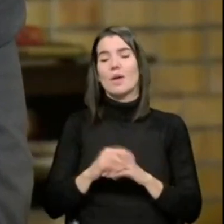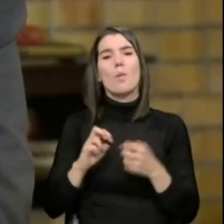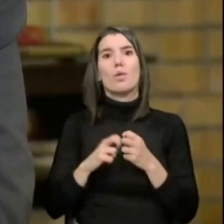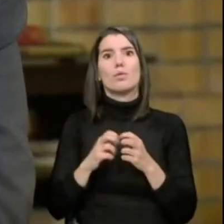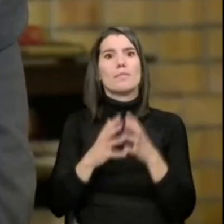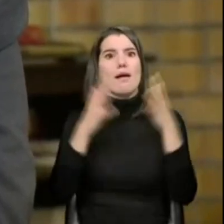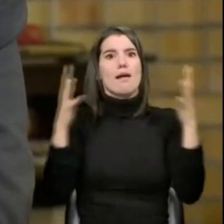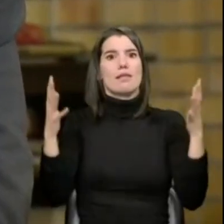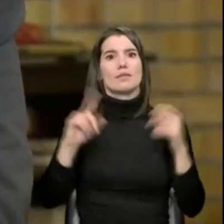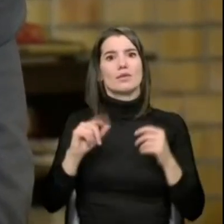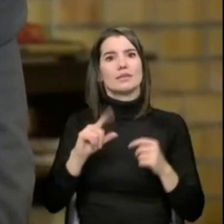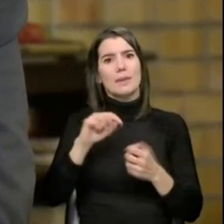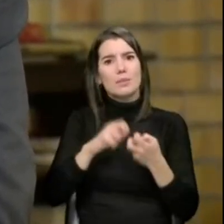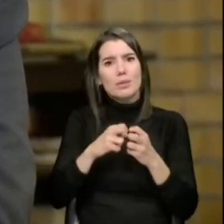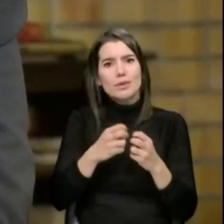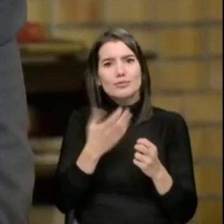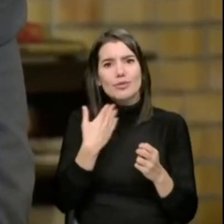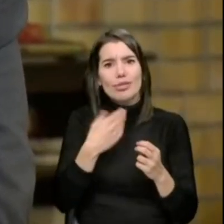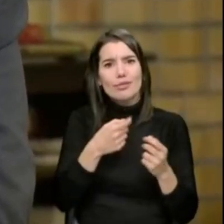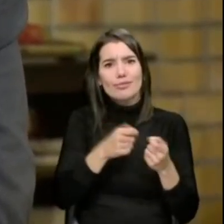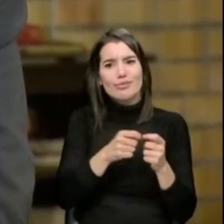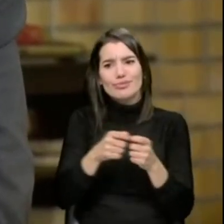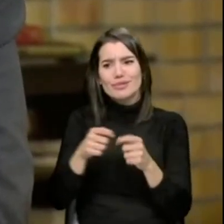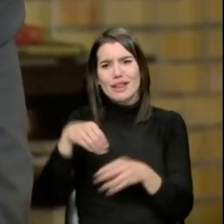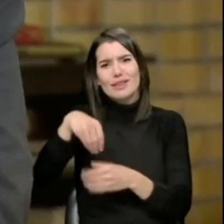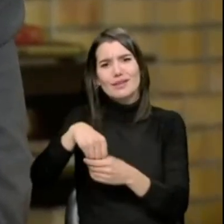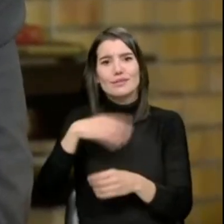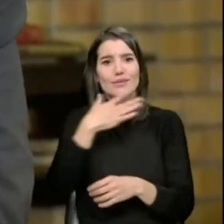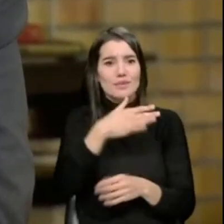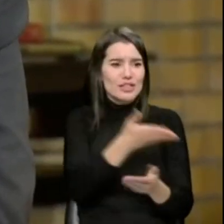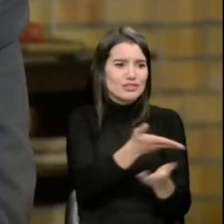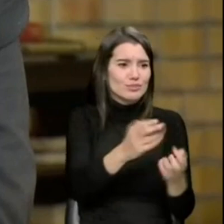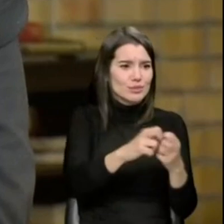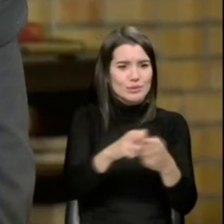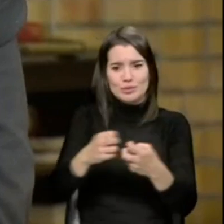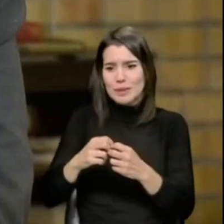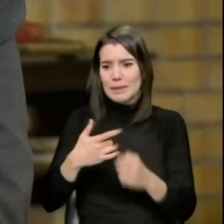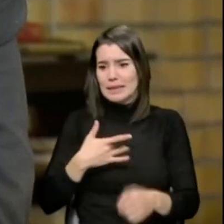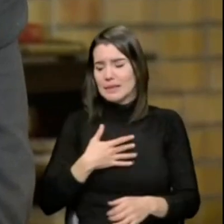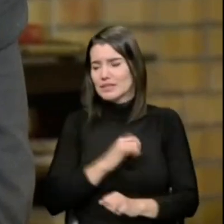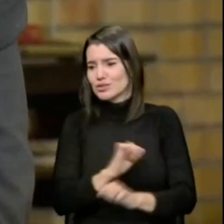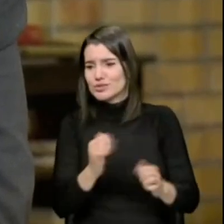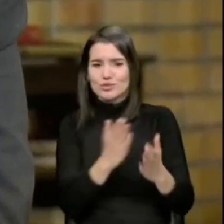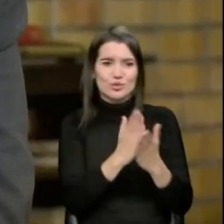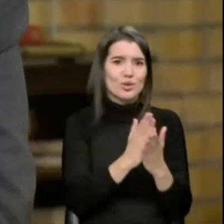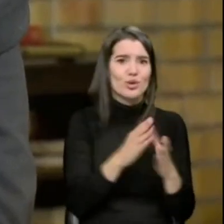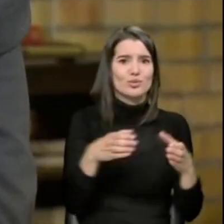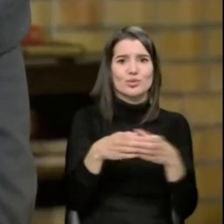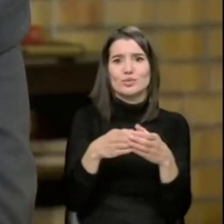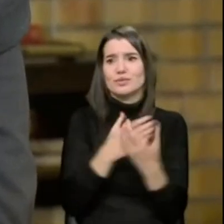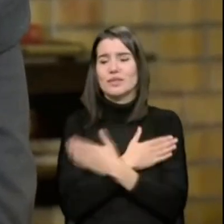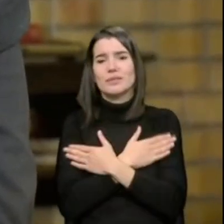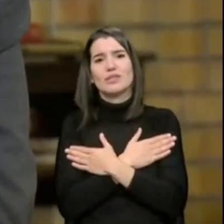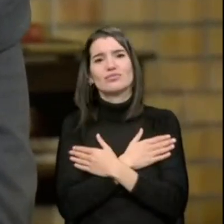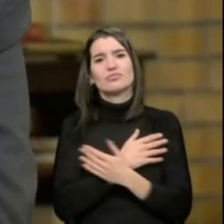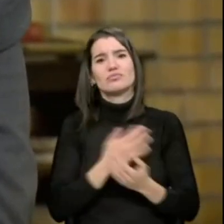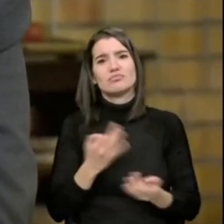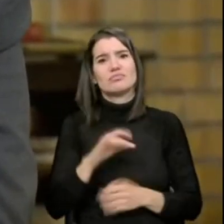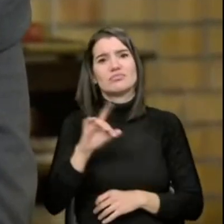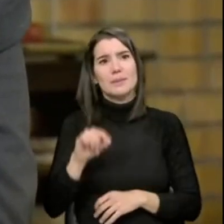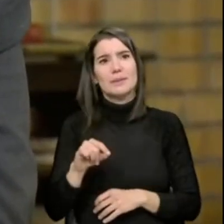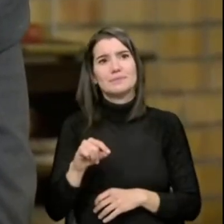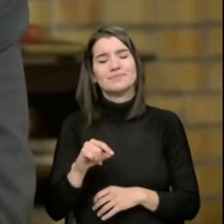grandes, também nos problemas pequeninos, nas famílias, nas empresas, nas escolas, nos grupos de amigos, que haja de facto